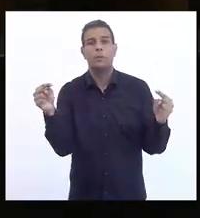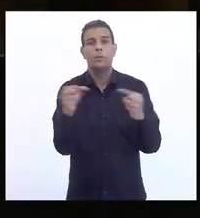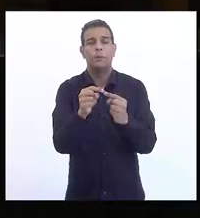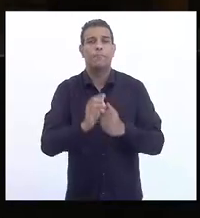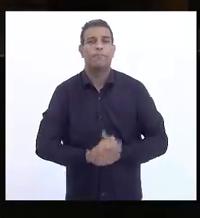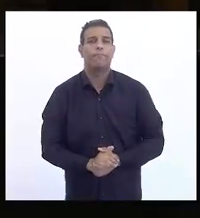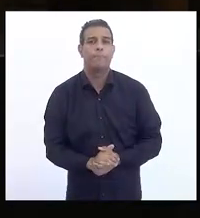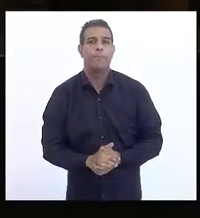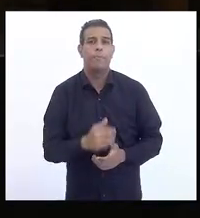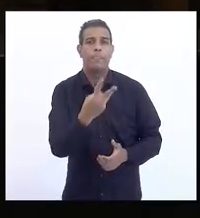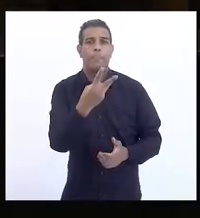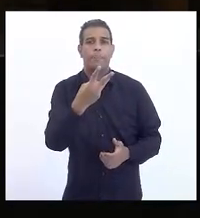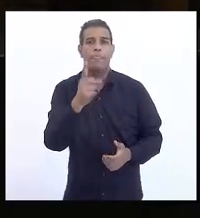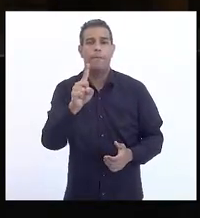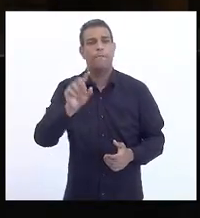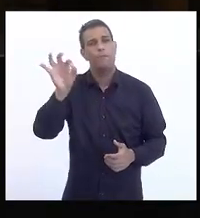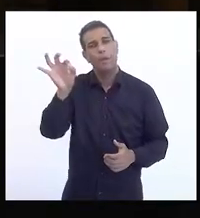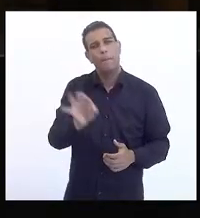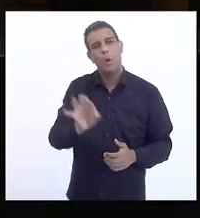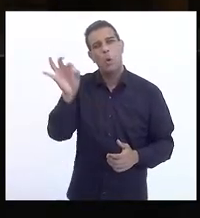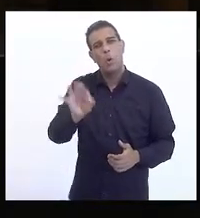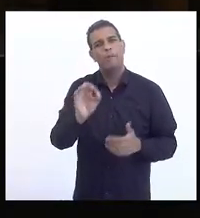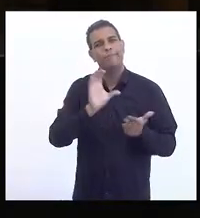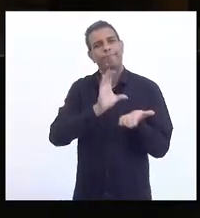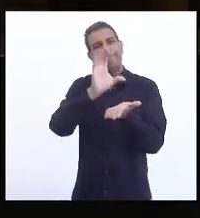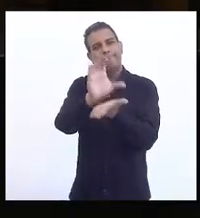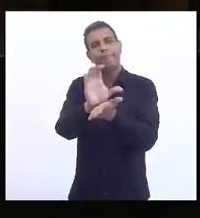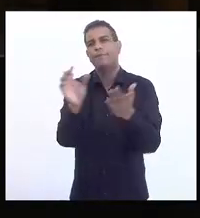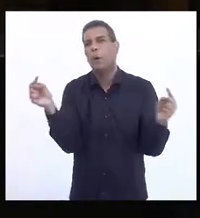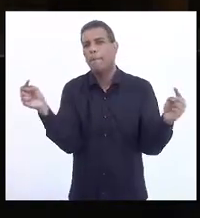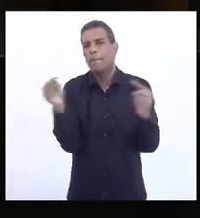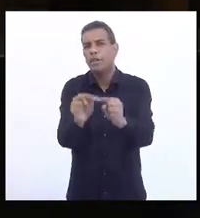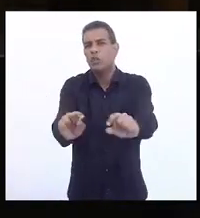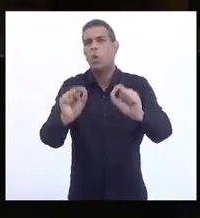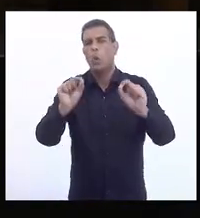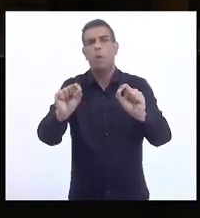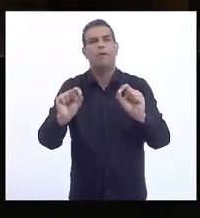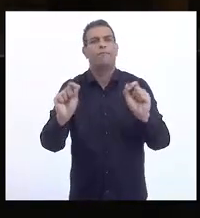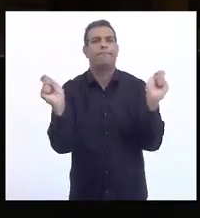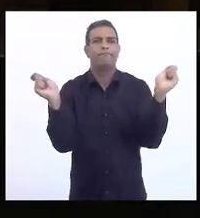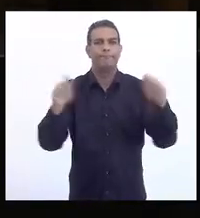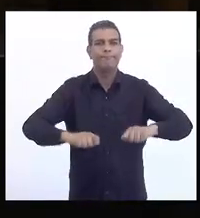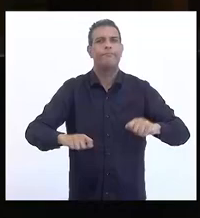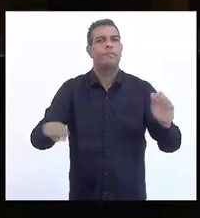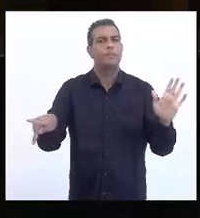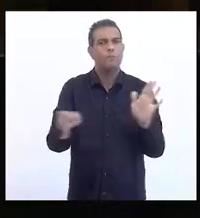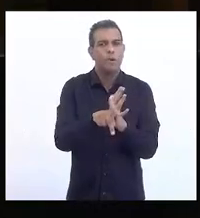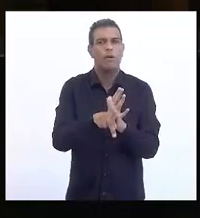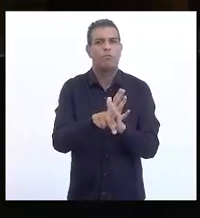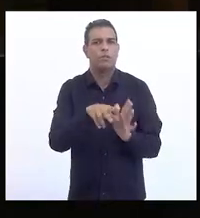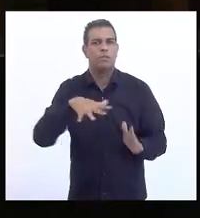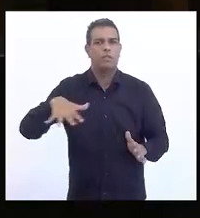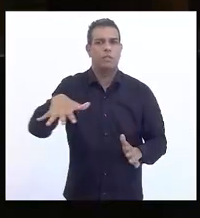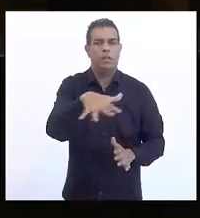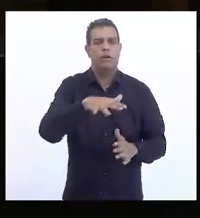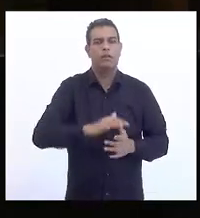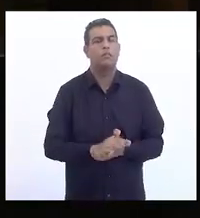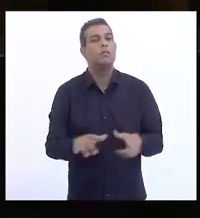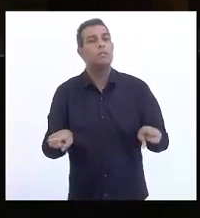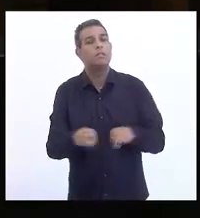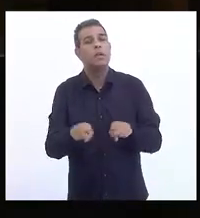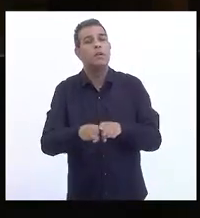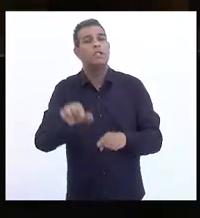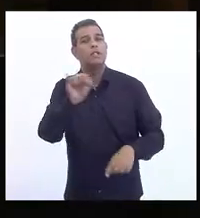de 31% desse investimento terá como fonte de recurso a própria SEDAI. Sobre a